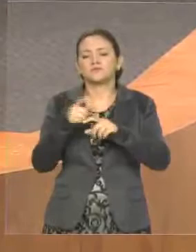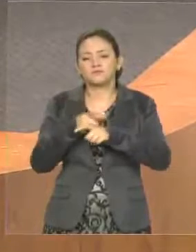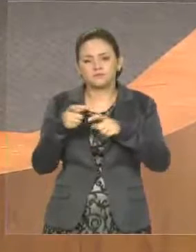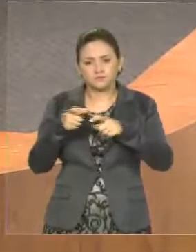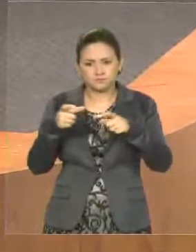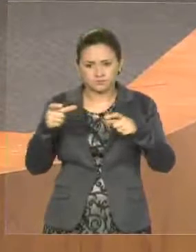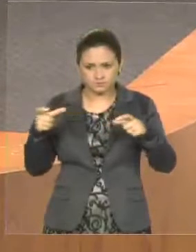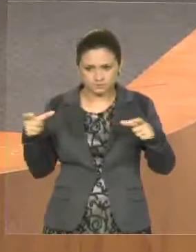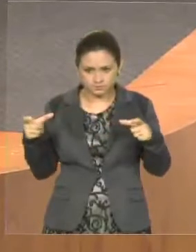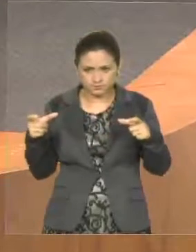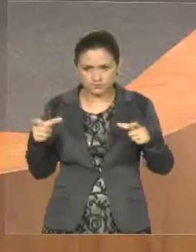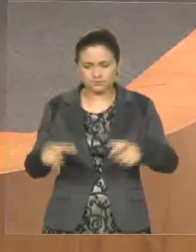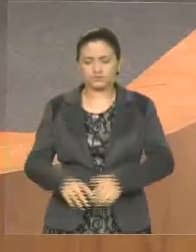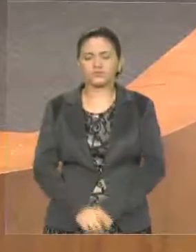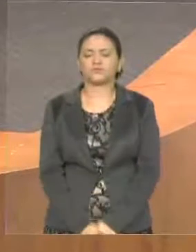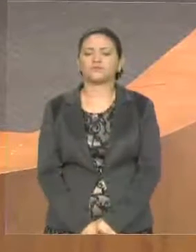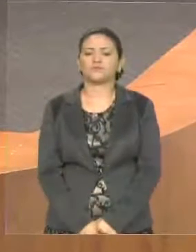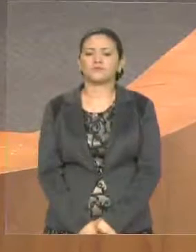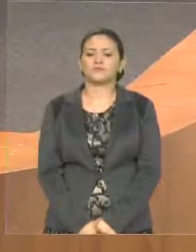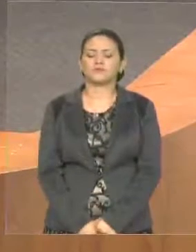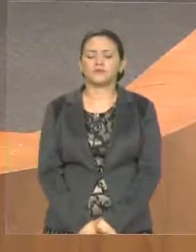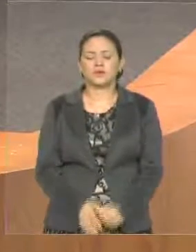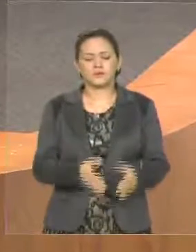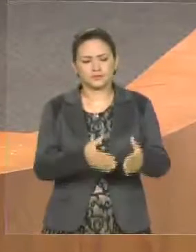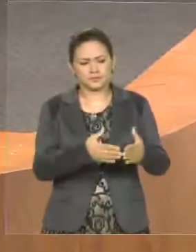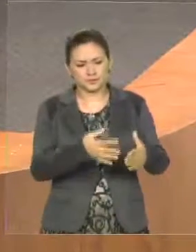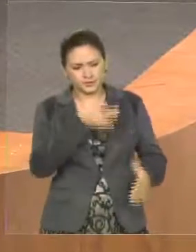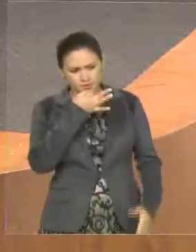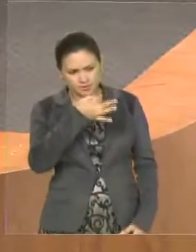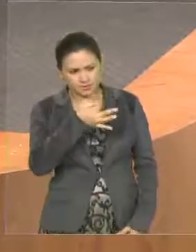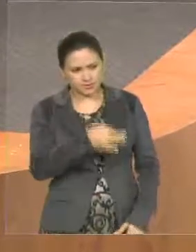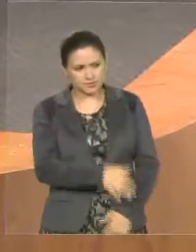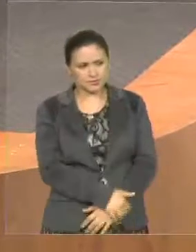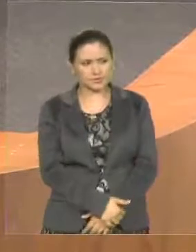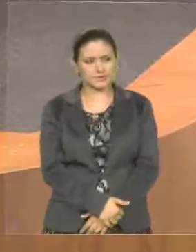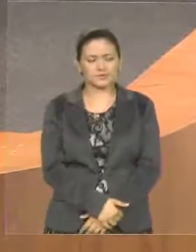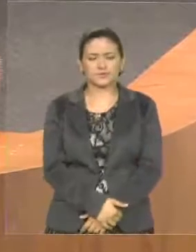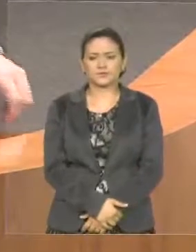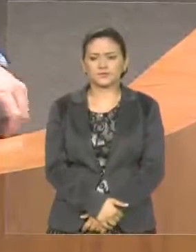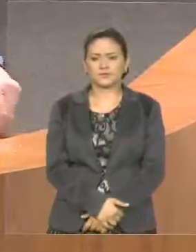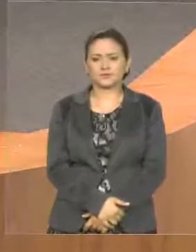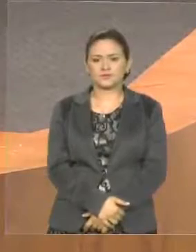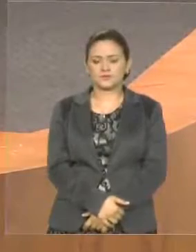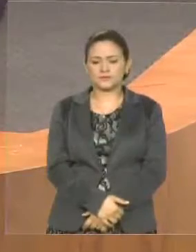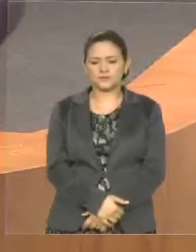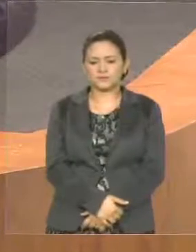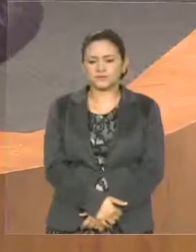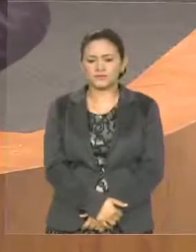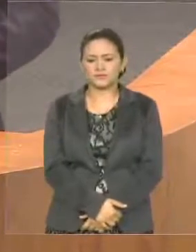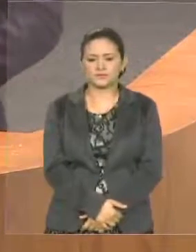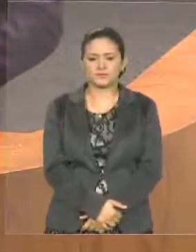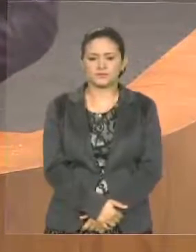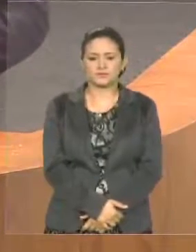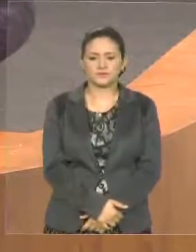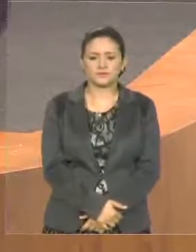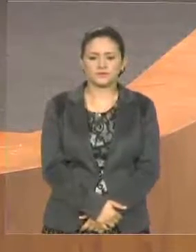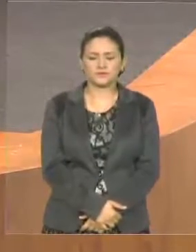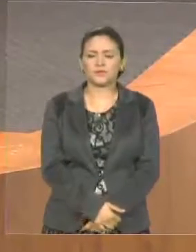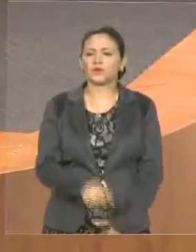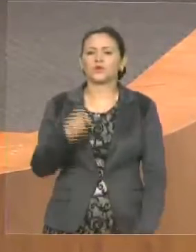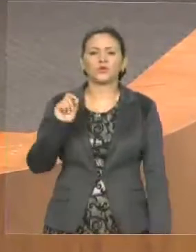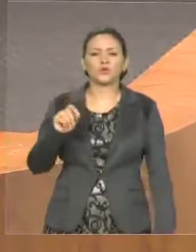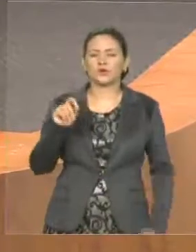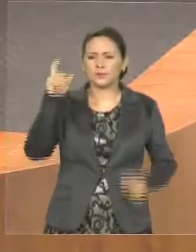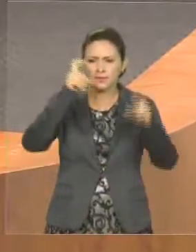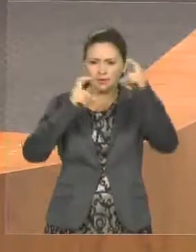Deputado Adriano Sarney, por favor, se me permite uma parte. Uma parte, deputado Alexandre. E o que mais me preocupa